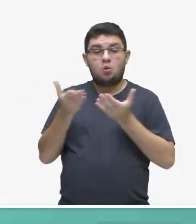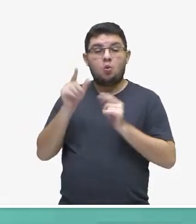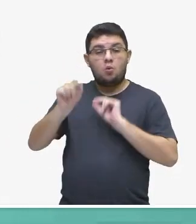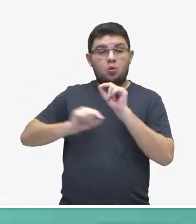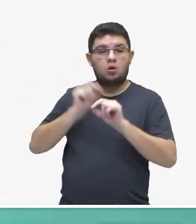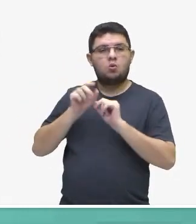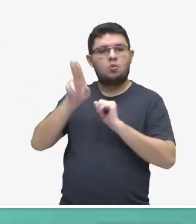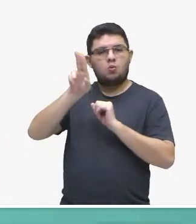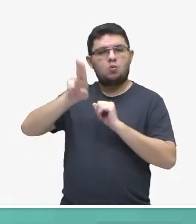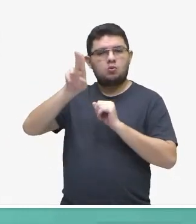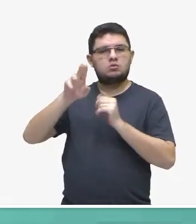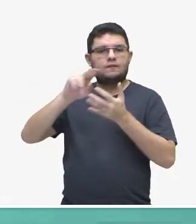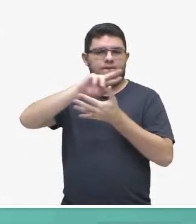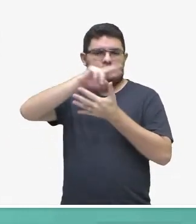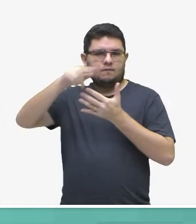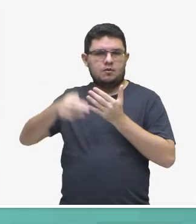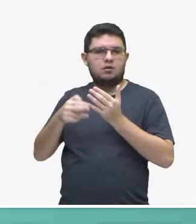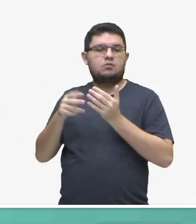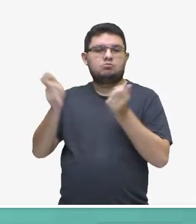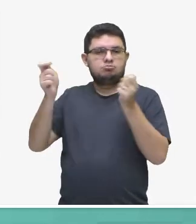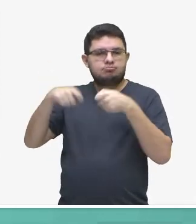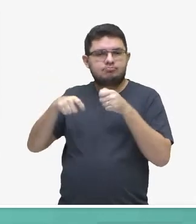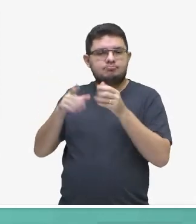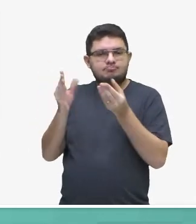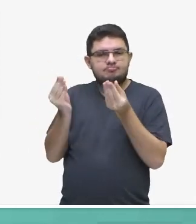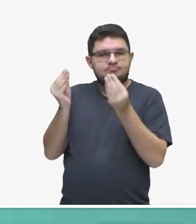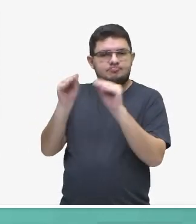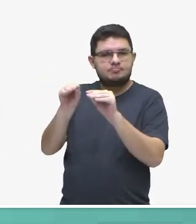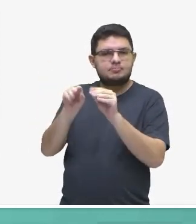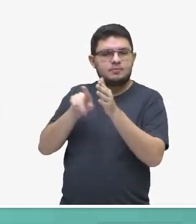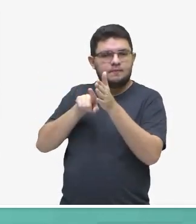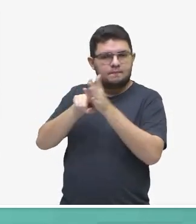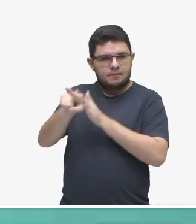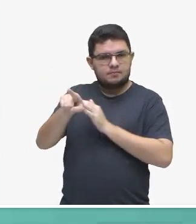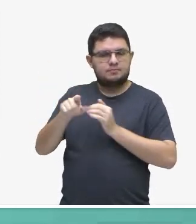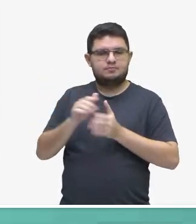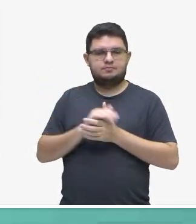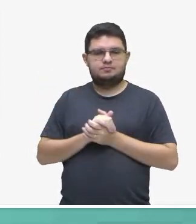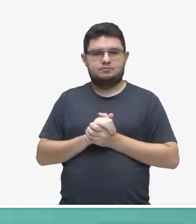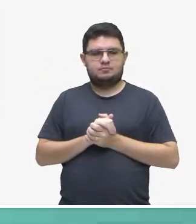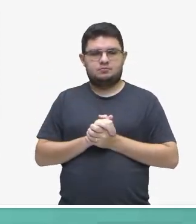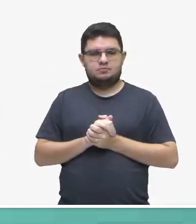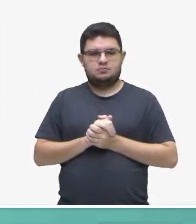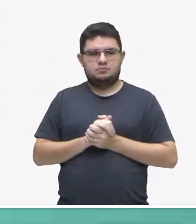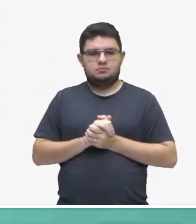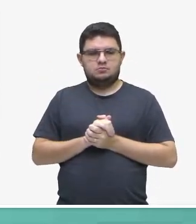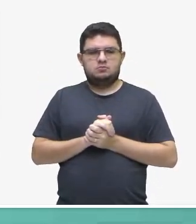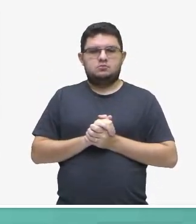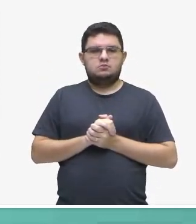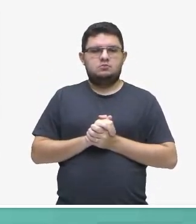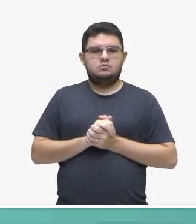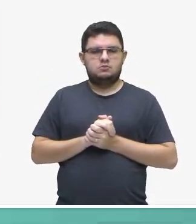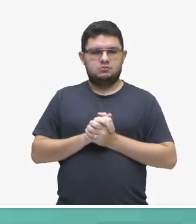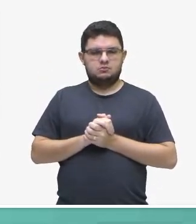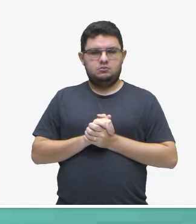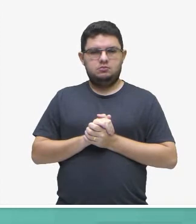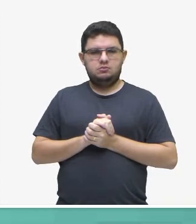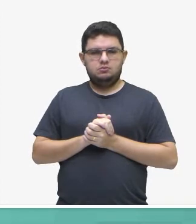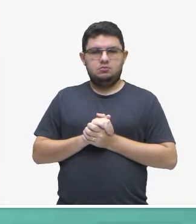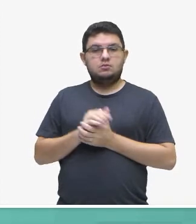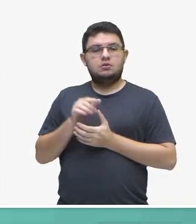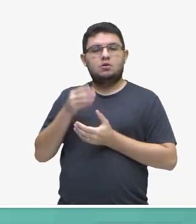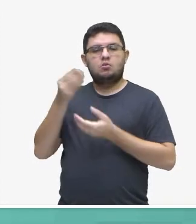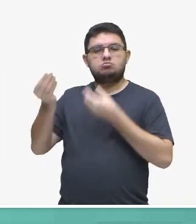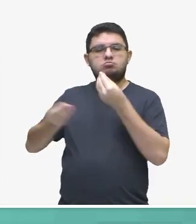WH words, né? Com as palavras com WH. Vamos acompanhar como é que vão estruturar e para que servem elas.